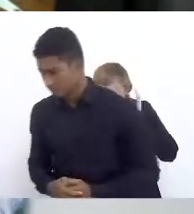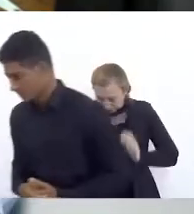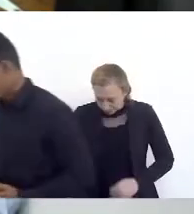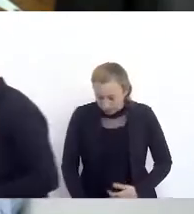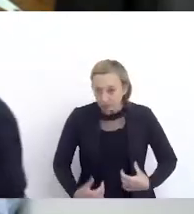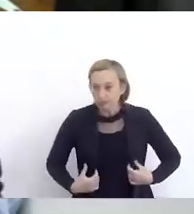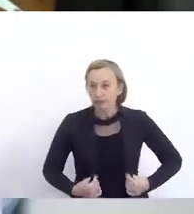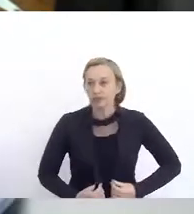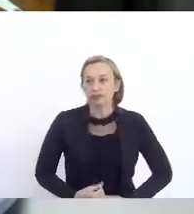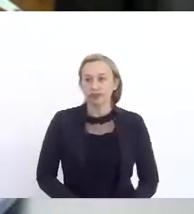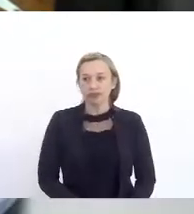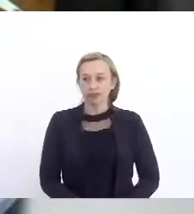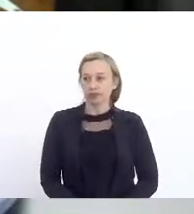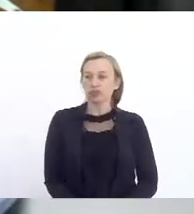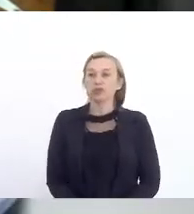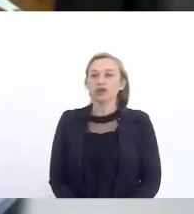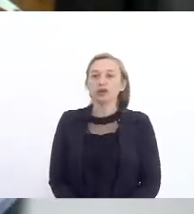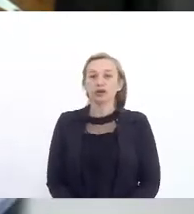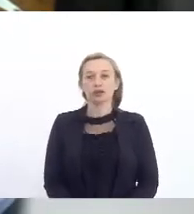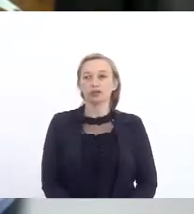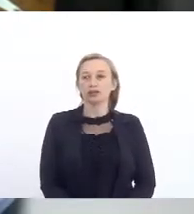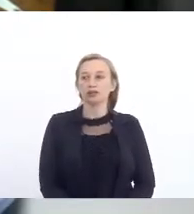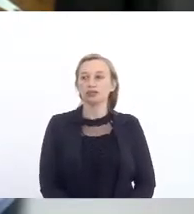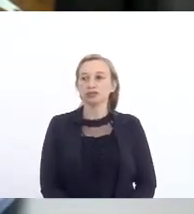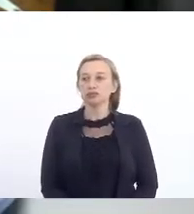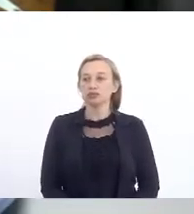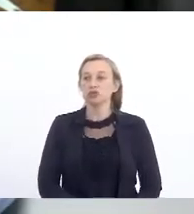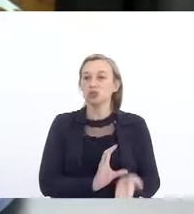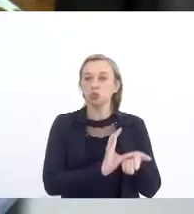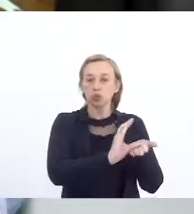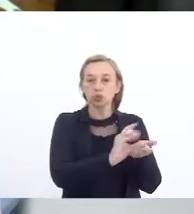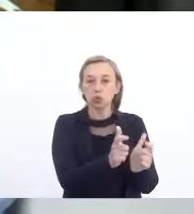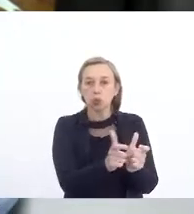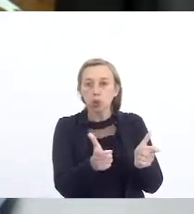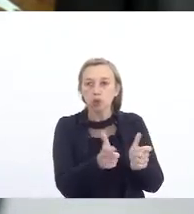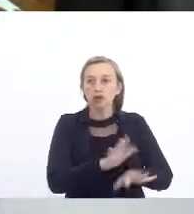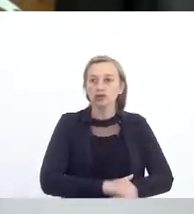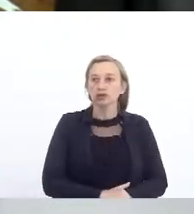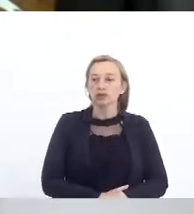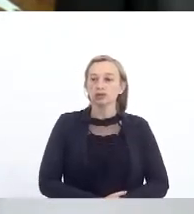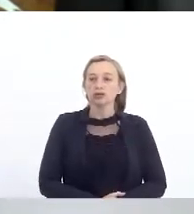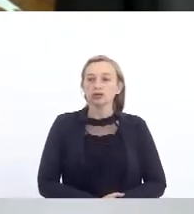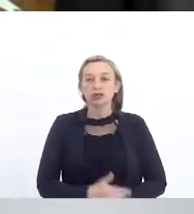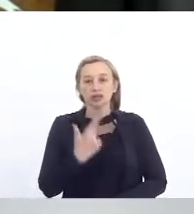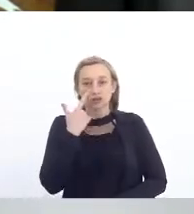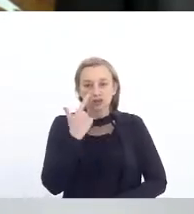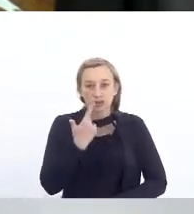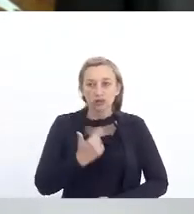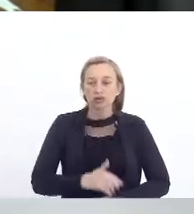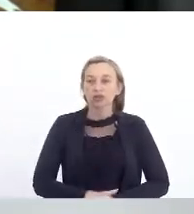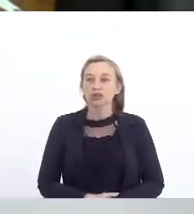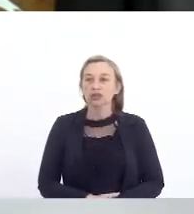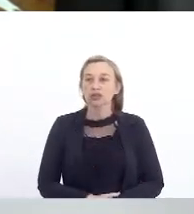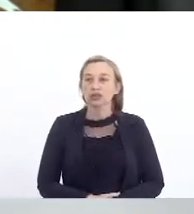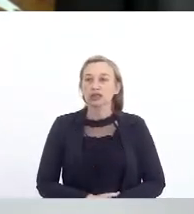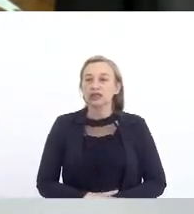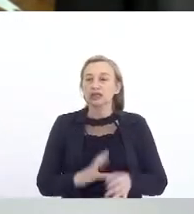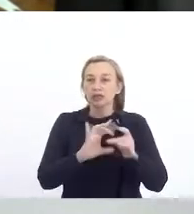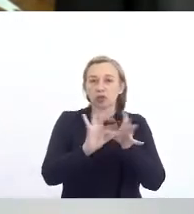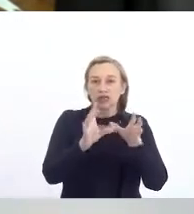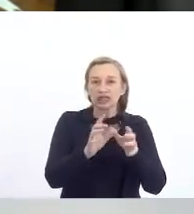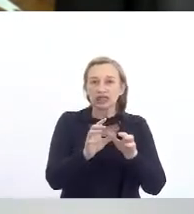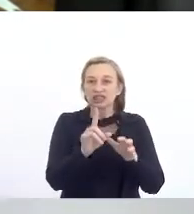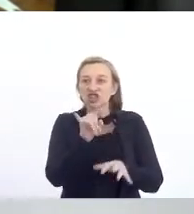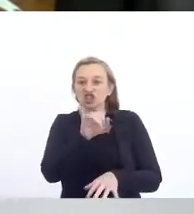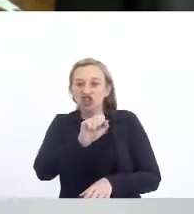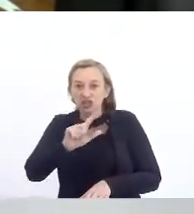também, quer dizer, não são recursos assim tão grandes, né? Então, por exemplo, uma das ideias que está se tendo é de democracia digital, é